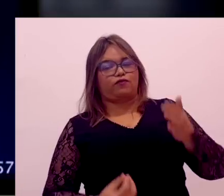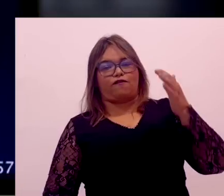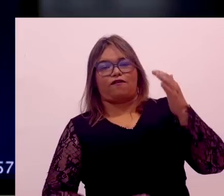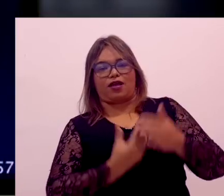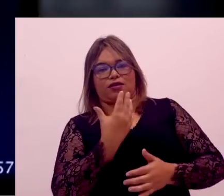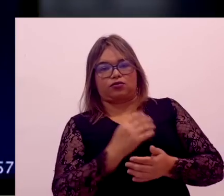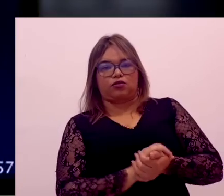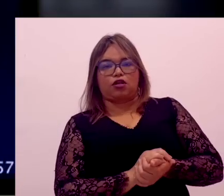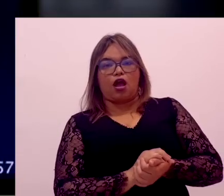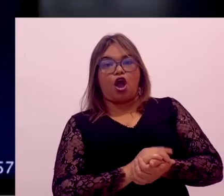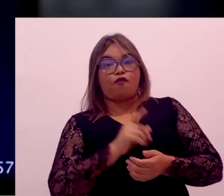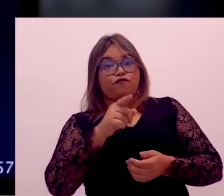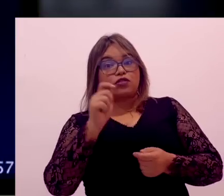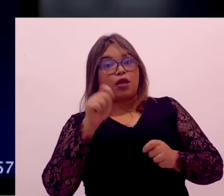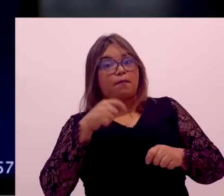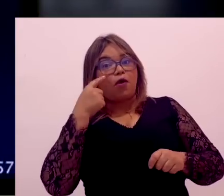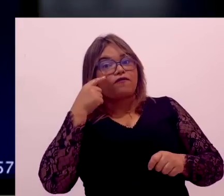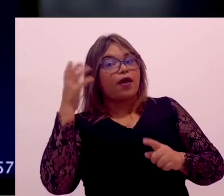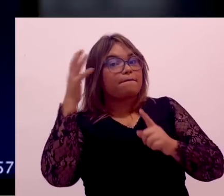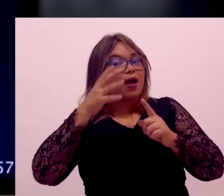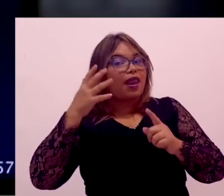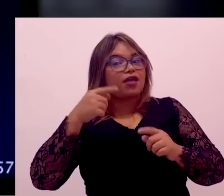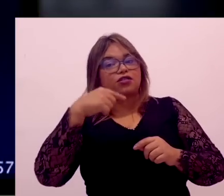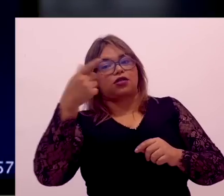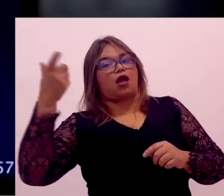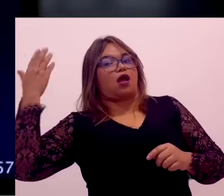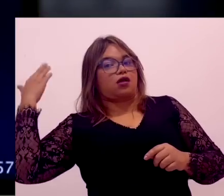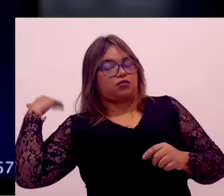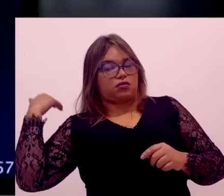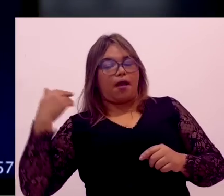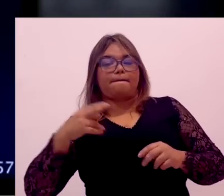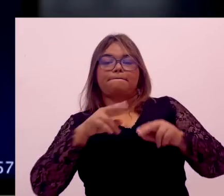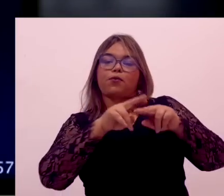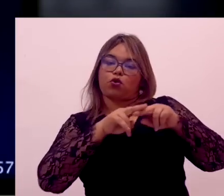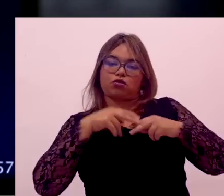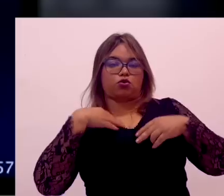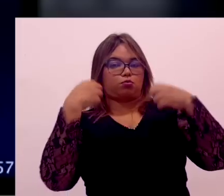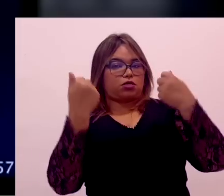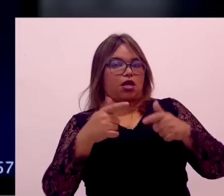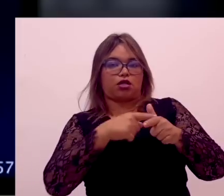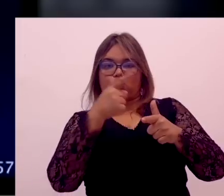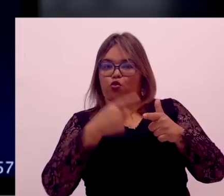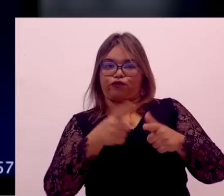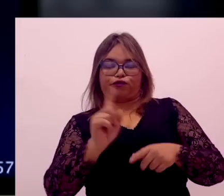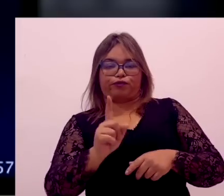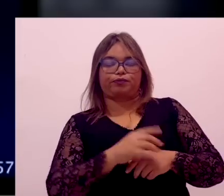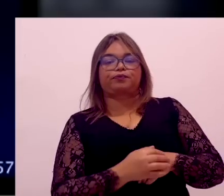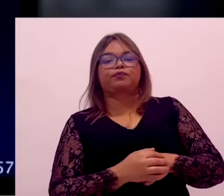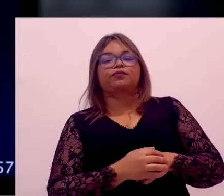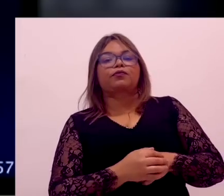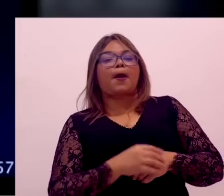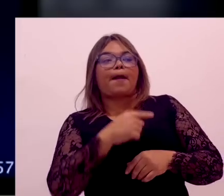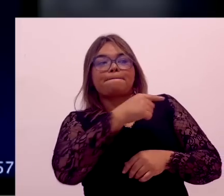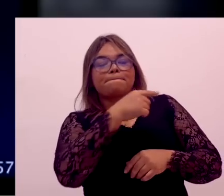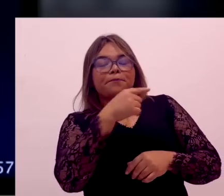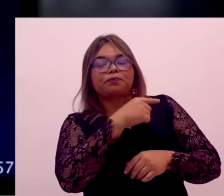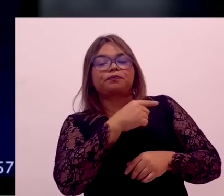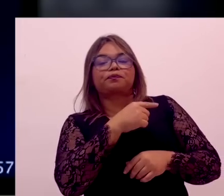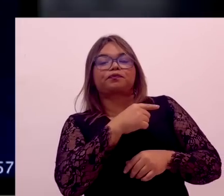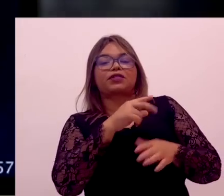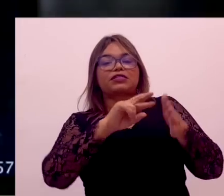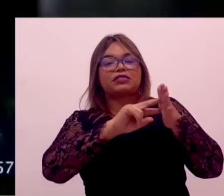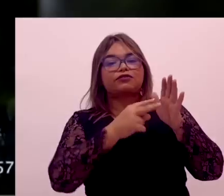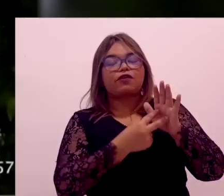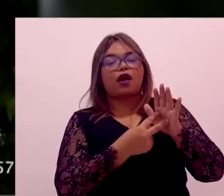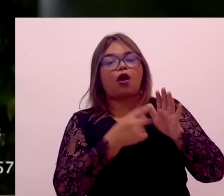eu não vou repetir isso. Aqui está o simbolismo que eles usavam. Vamos olhar alguns deles. Assim, esses símbolos passaram a